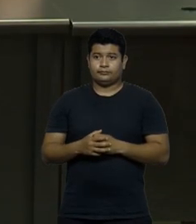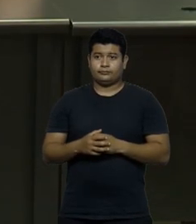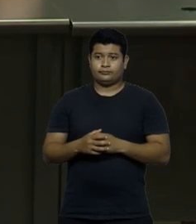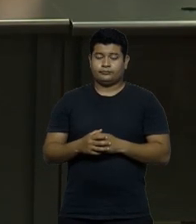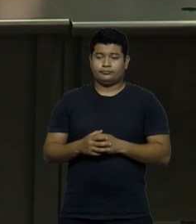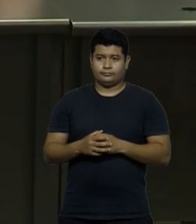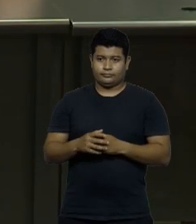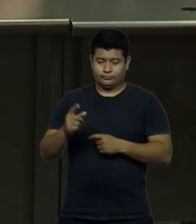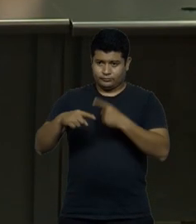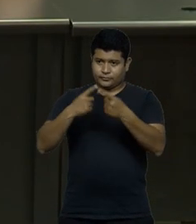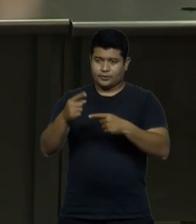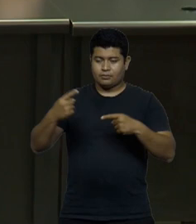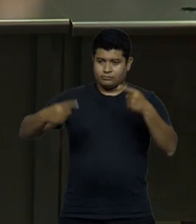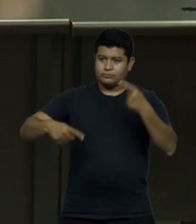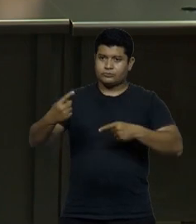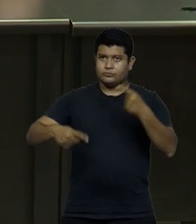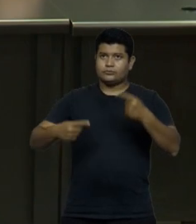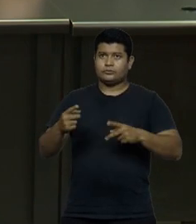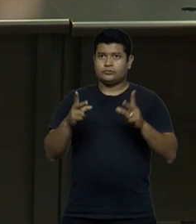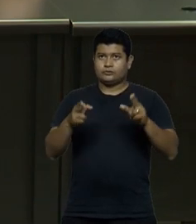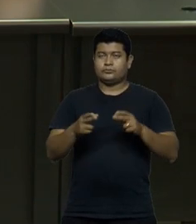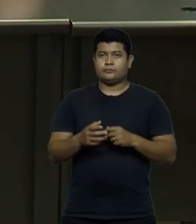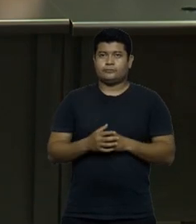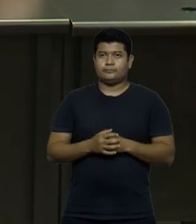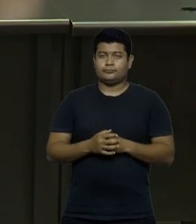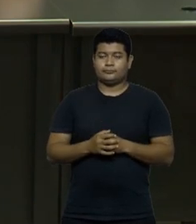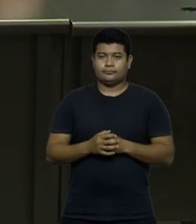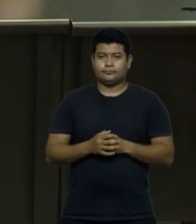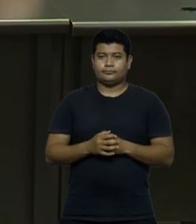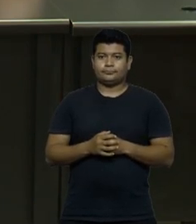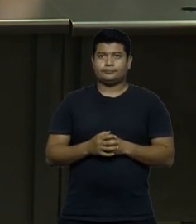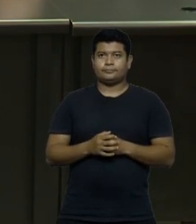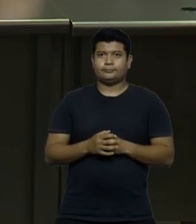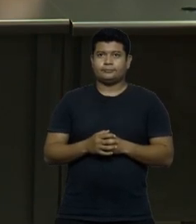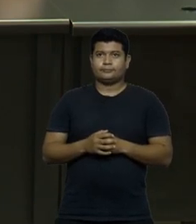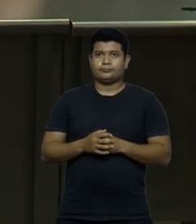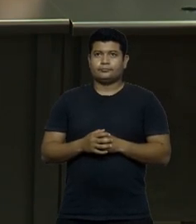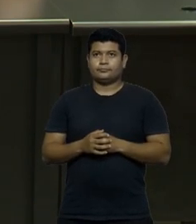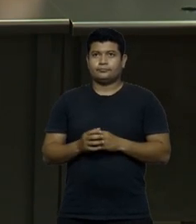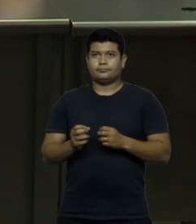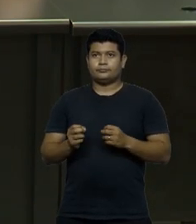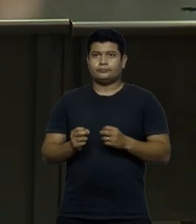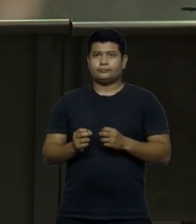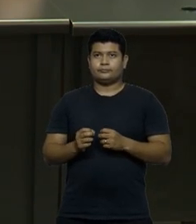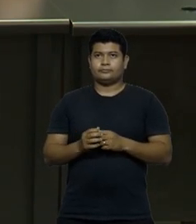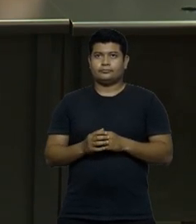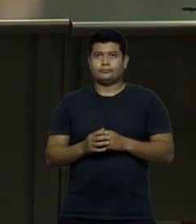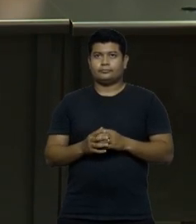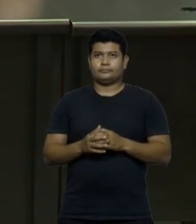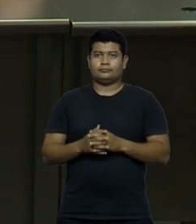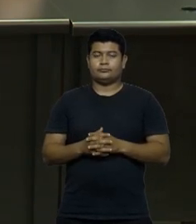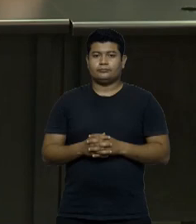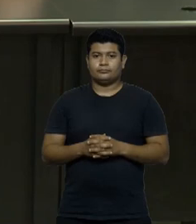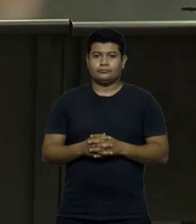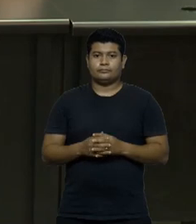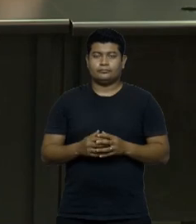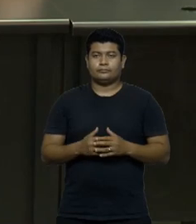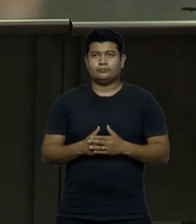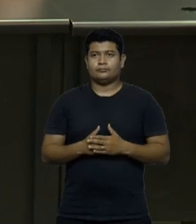fazer no conjunto também tá ok só um pouquinho só um pouquinho